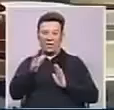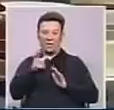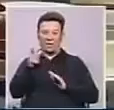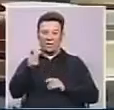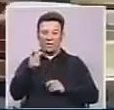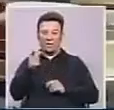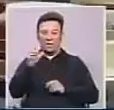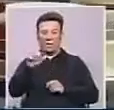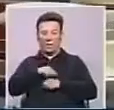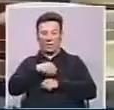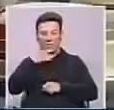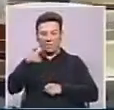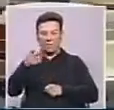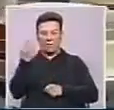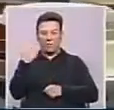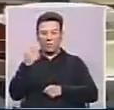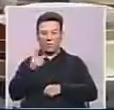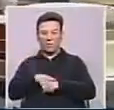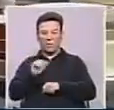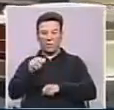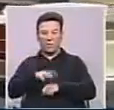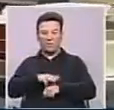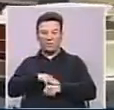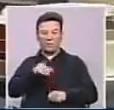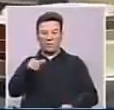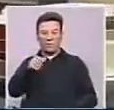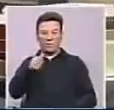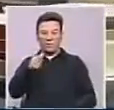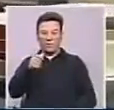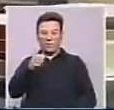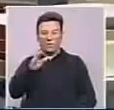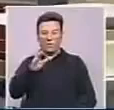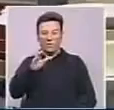da administração do Presidente Jorge Bush Pai,